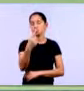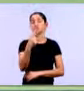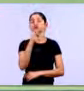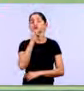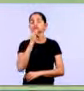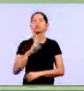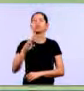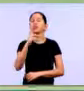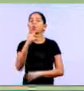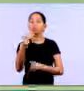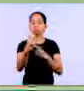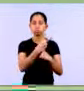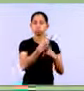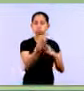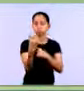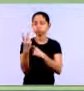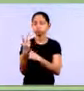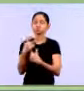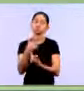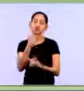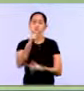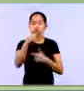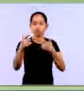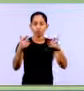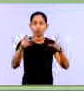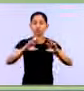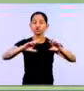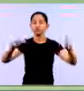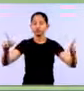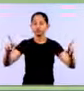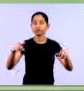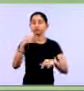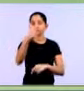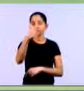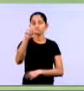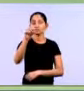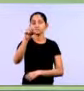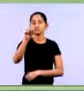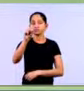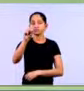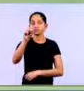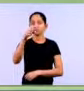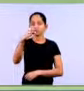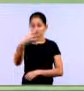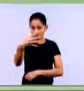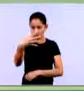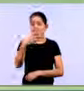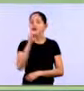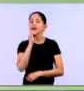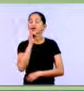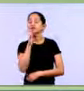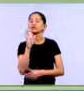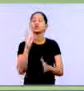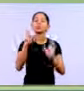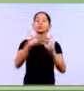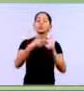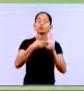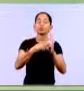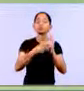os empréstimos compulsórios, previstos no artigo 184 da CF, e, por fim, as